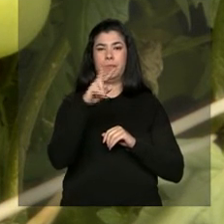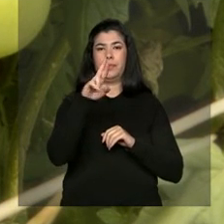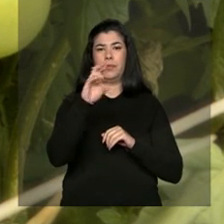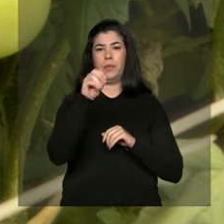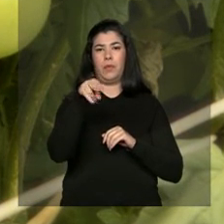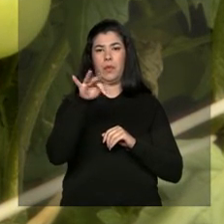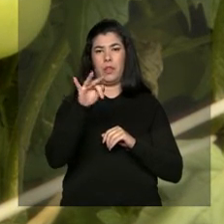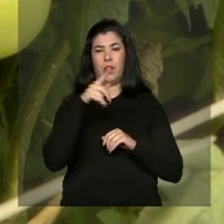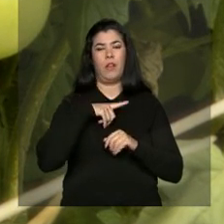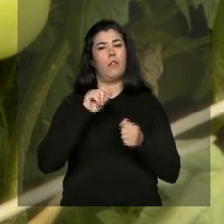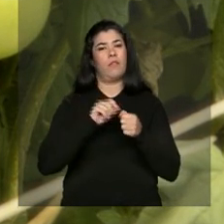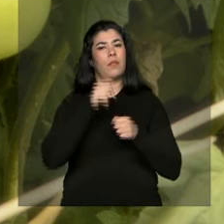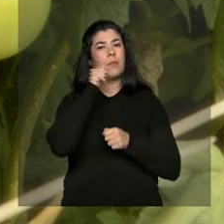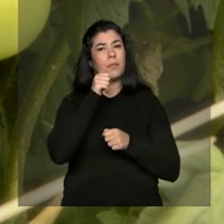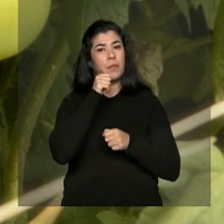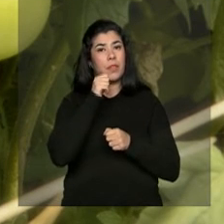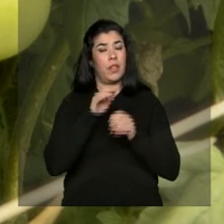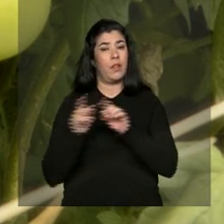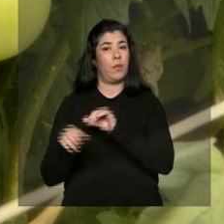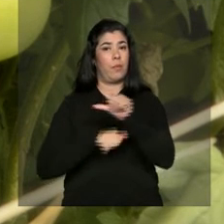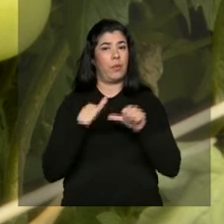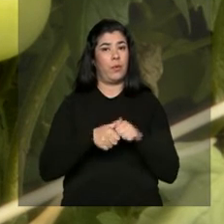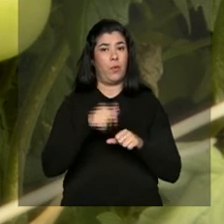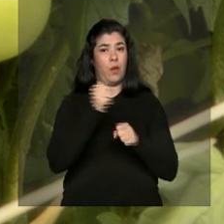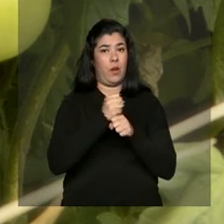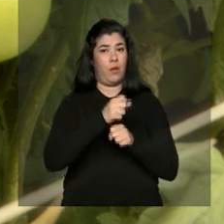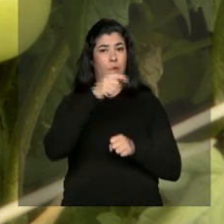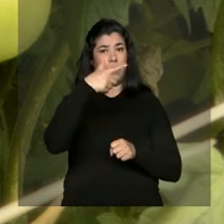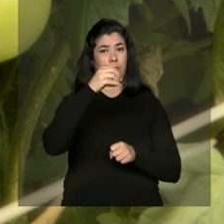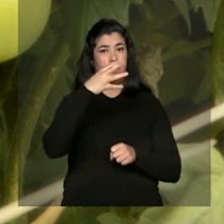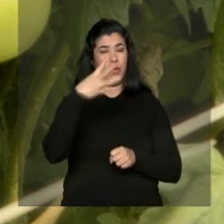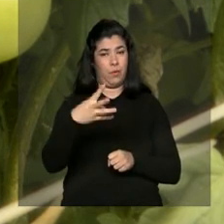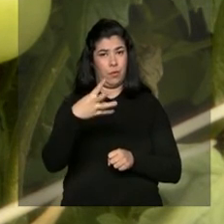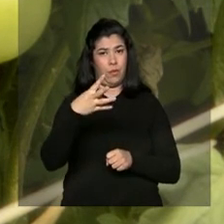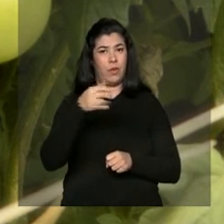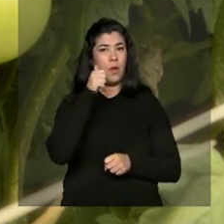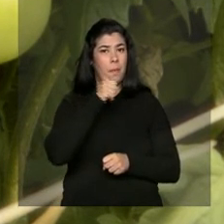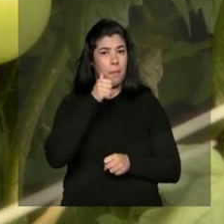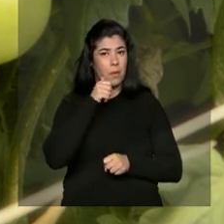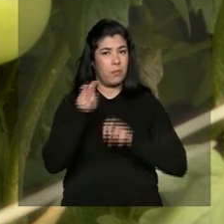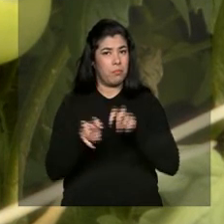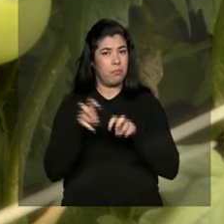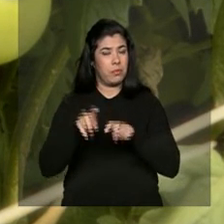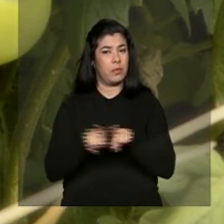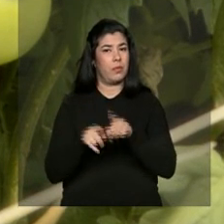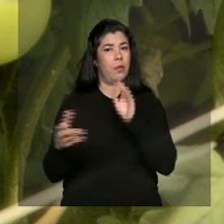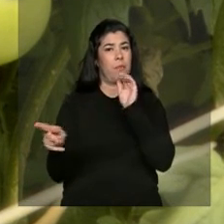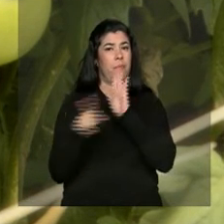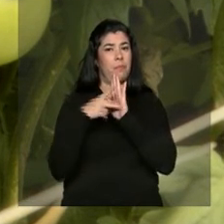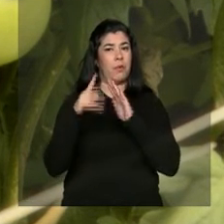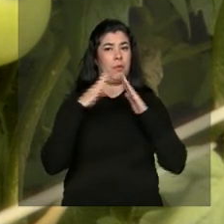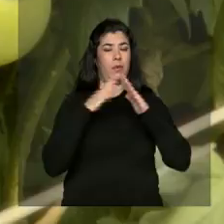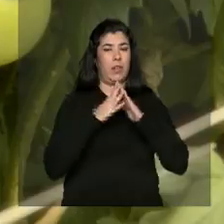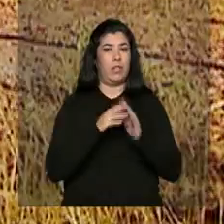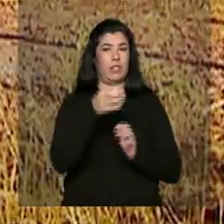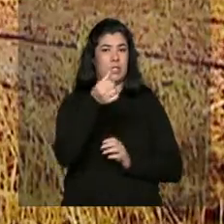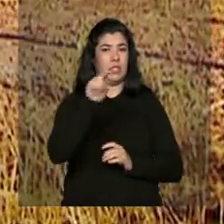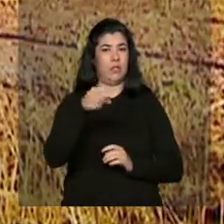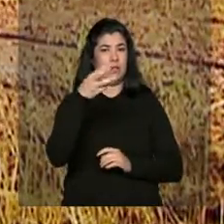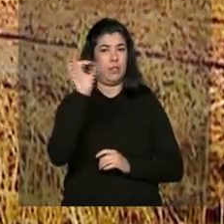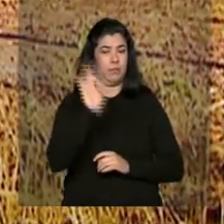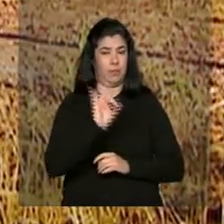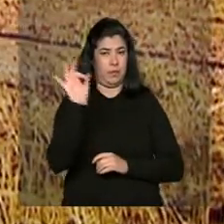por mulheres. Em 2004, a participação das agricultoras rurais na titulação foi de 6,3%.